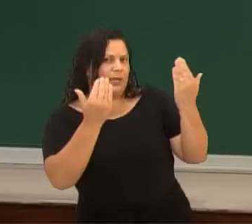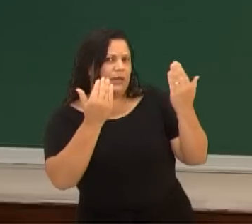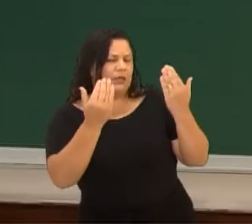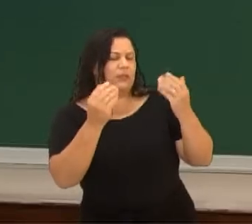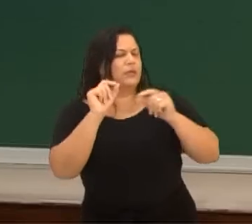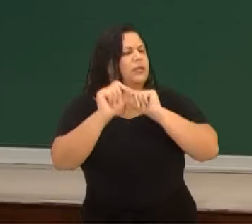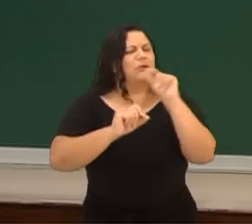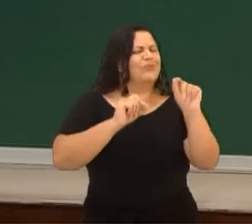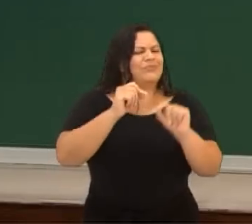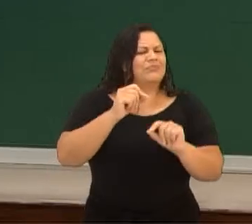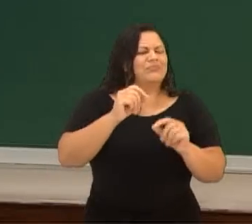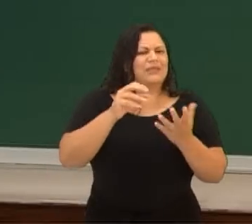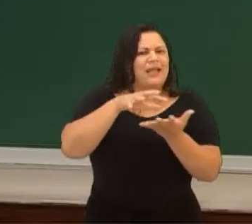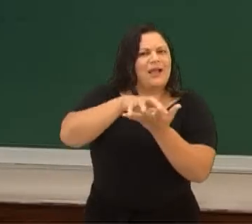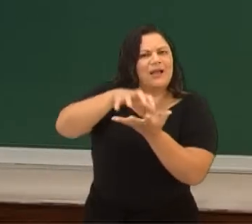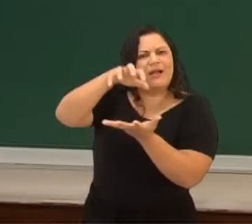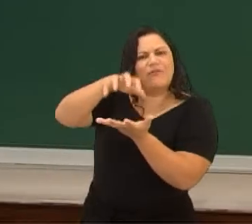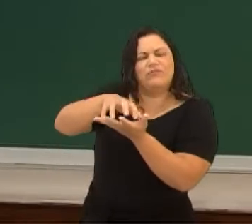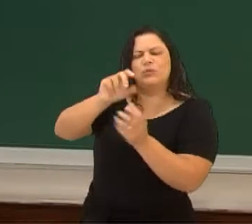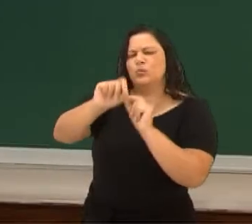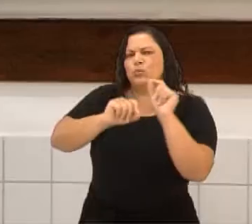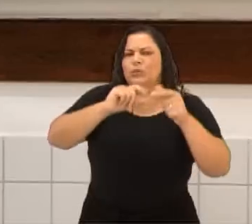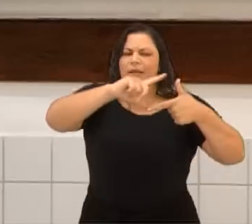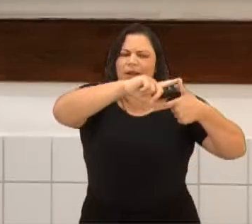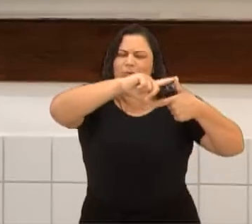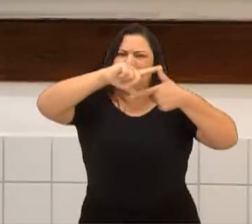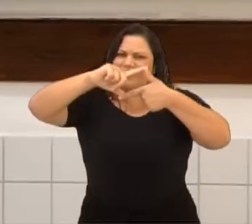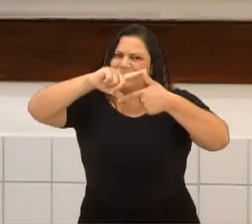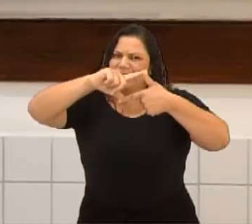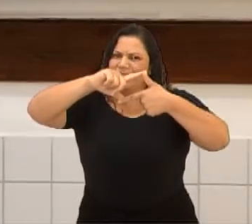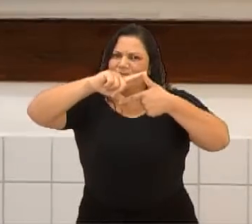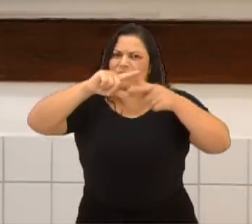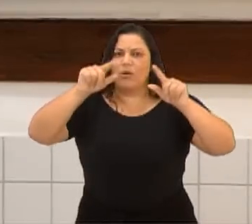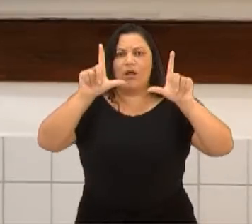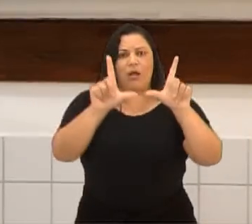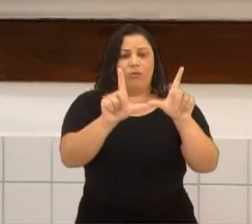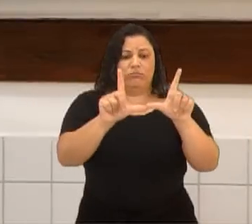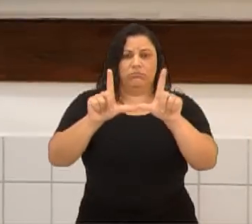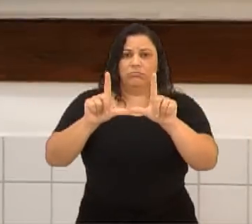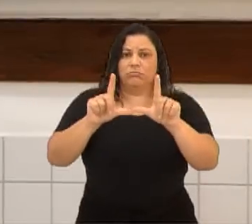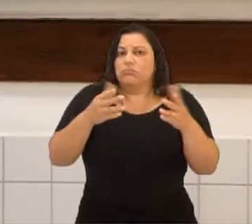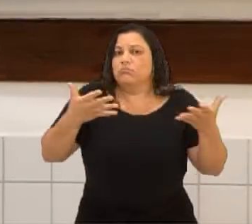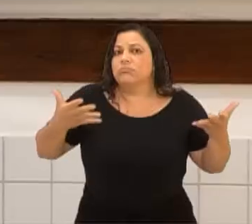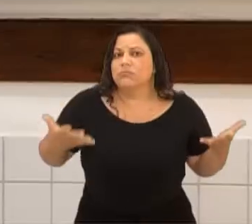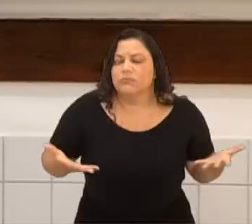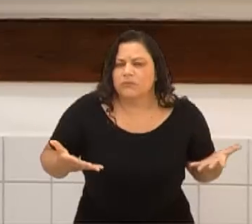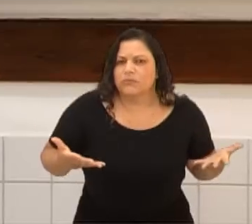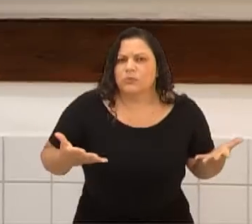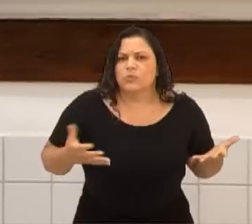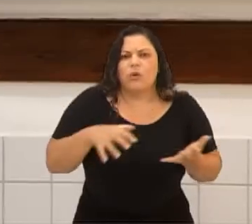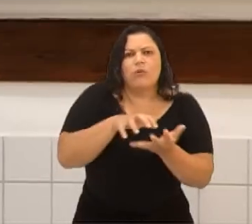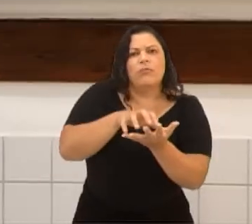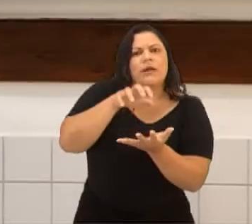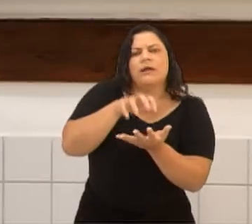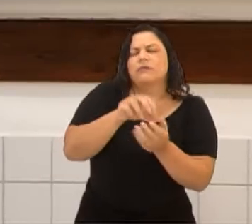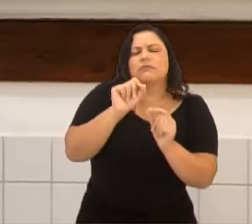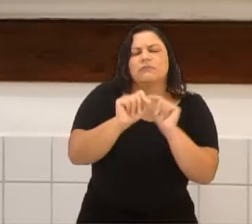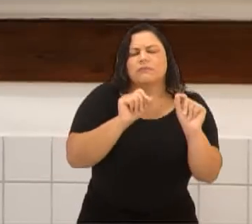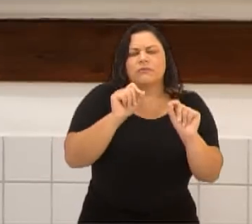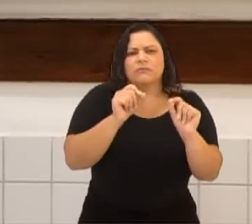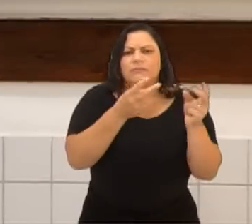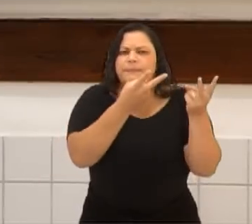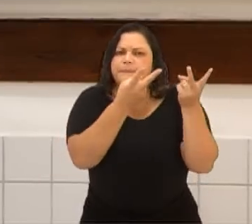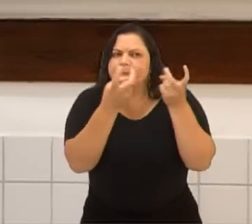figura que ele forma? É um retângulo? É um quadrado? Qual é a fórmula que você vai usar?